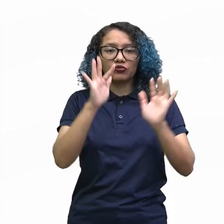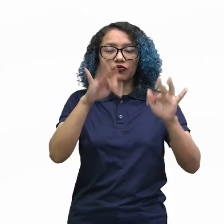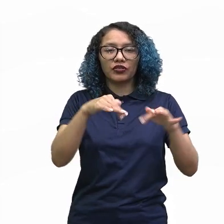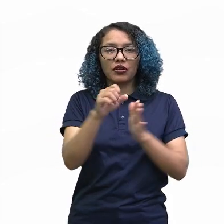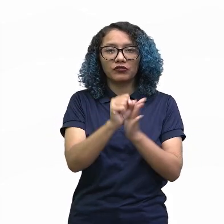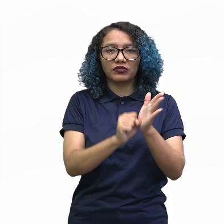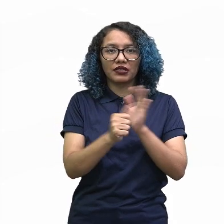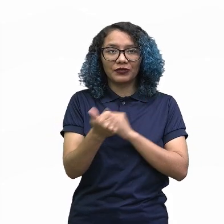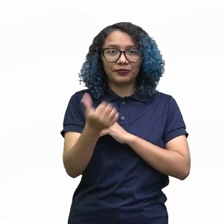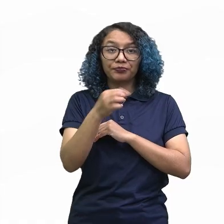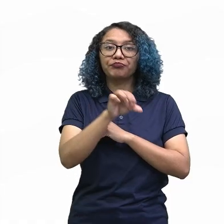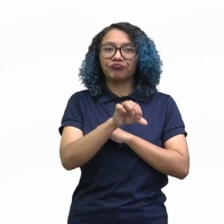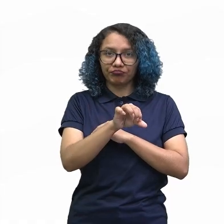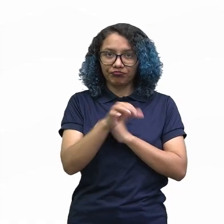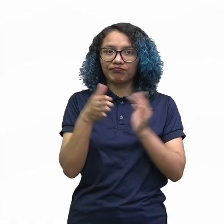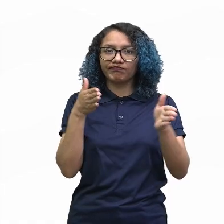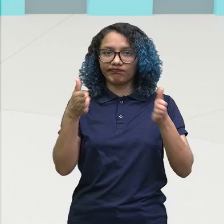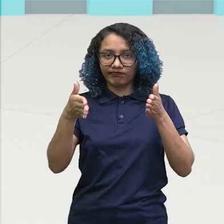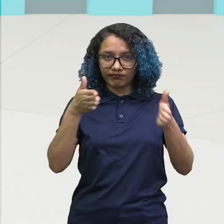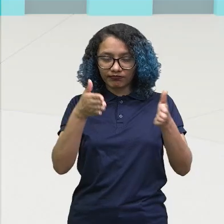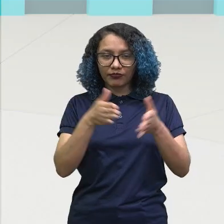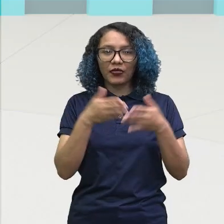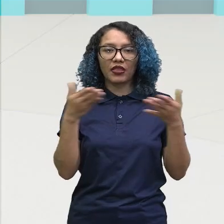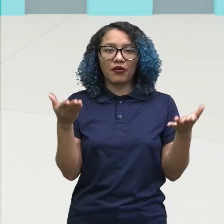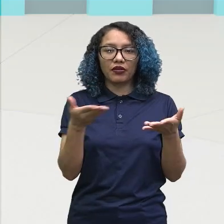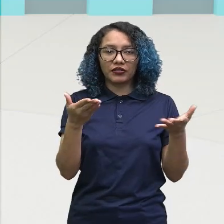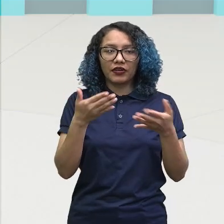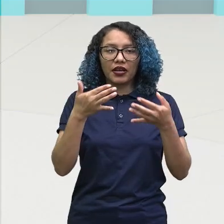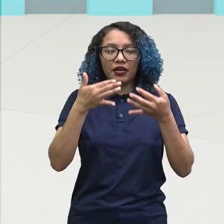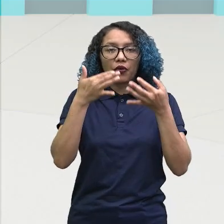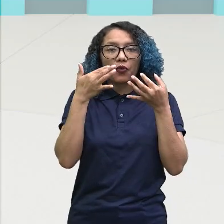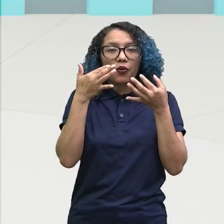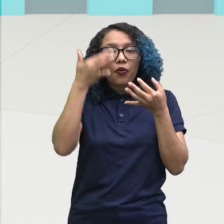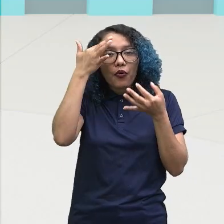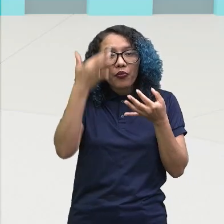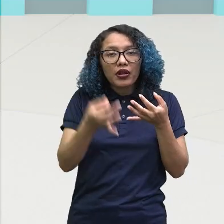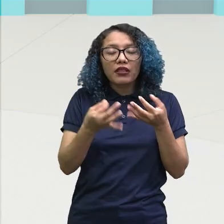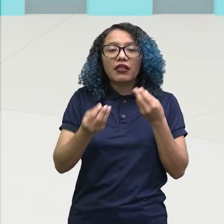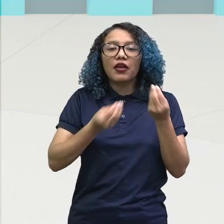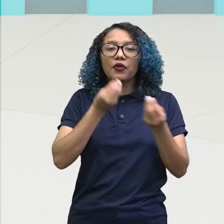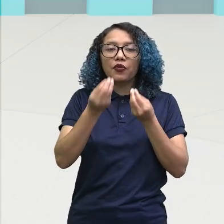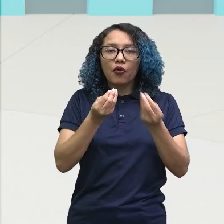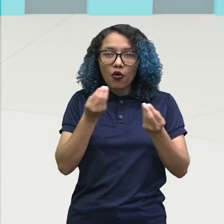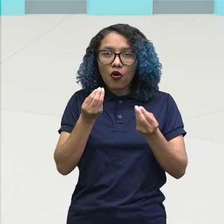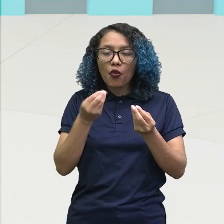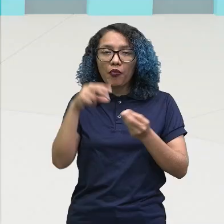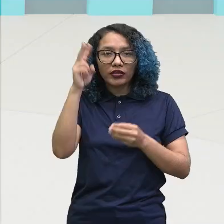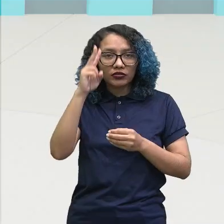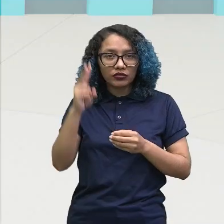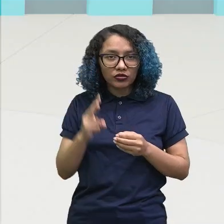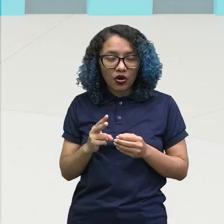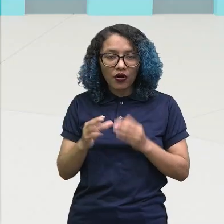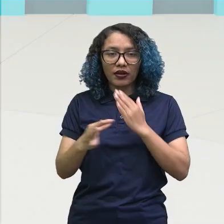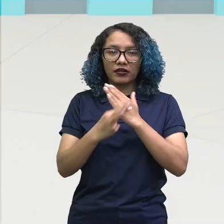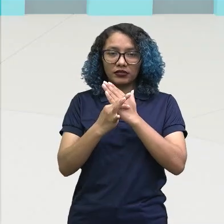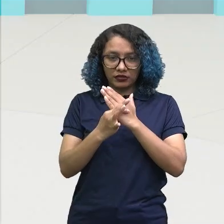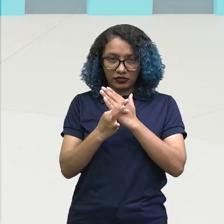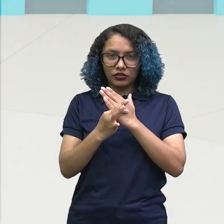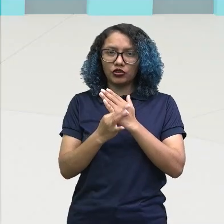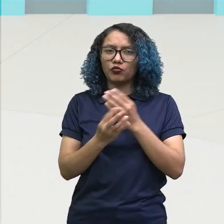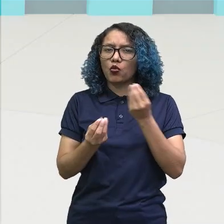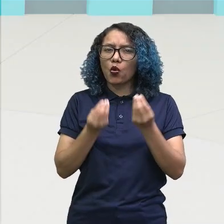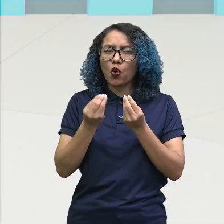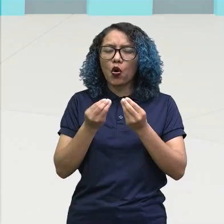século XIX. Então, a gente vai entender como ocorreu esse percurso do realismo, não é? A partir das escolas